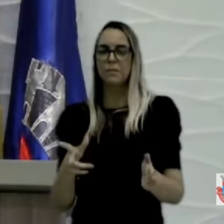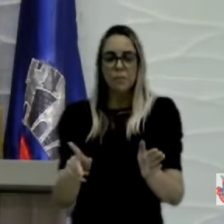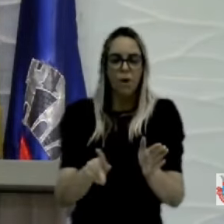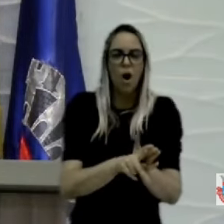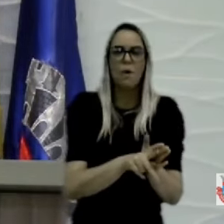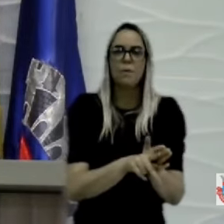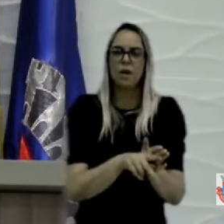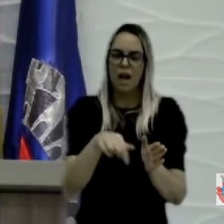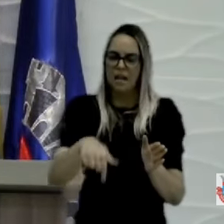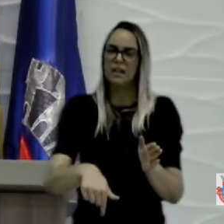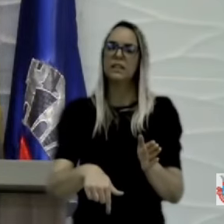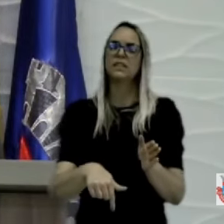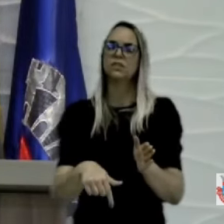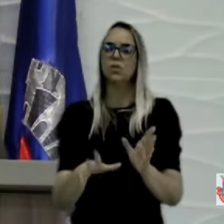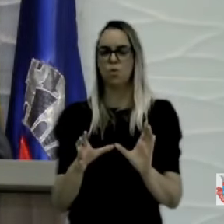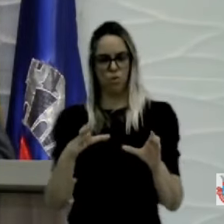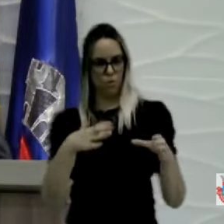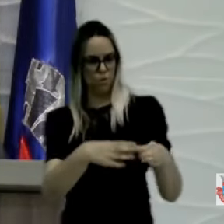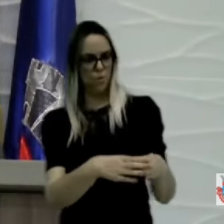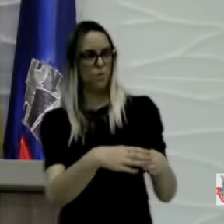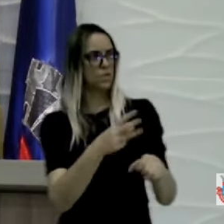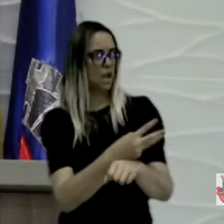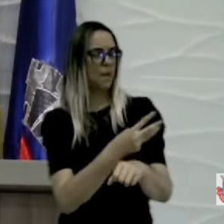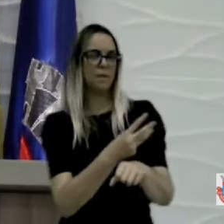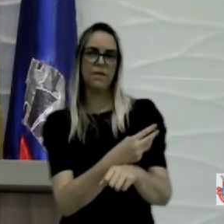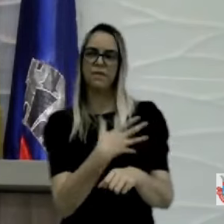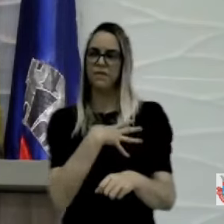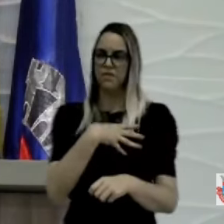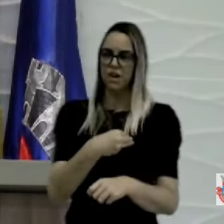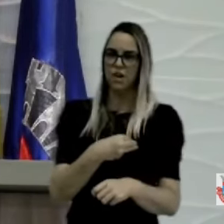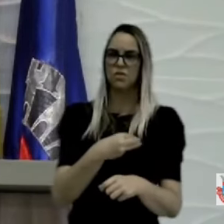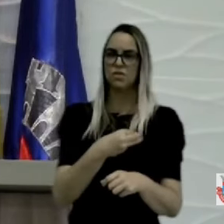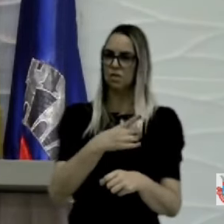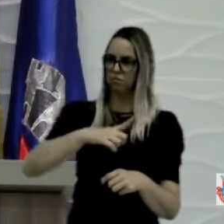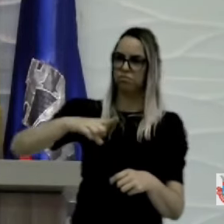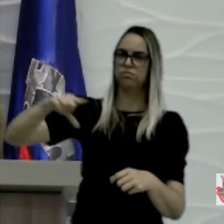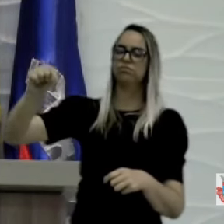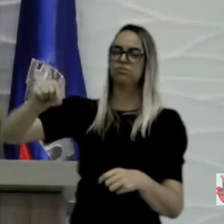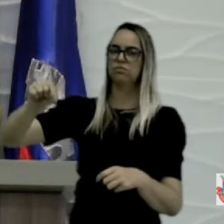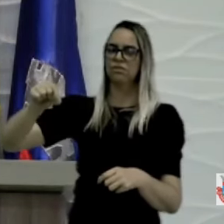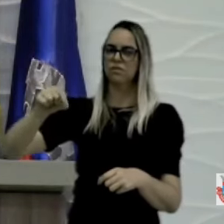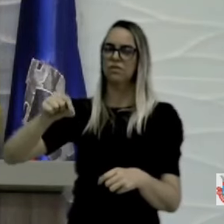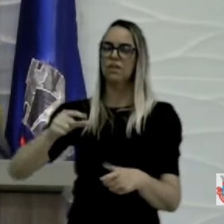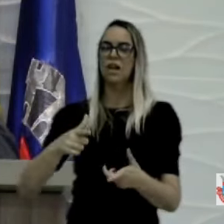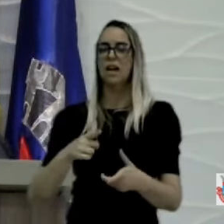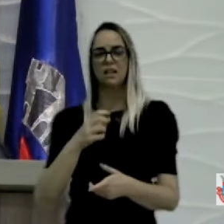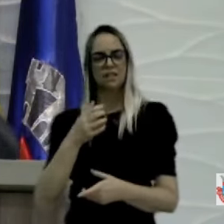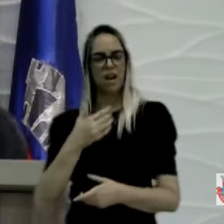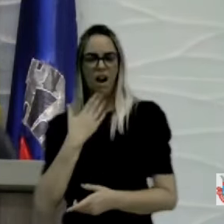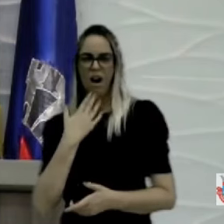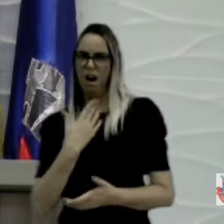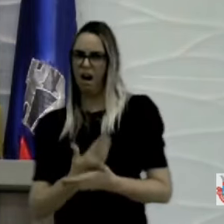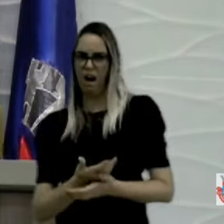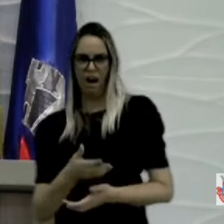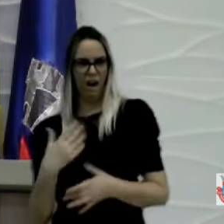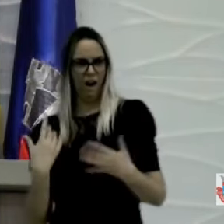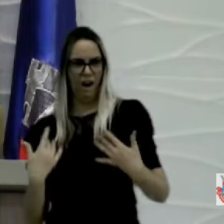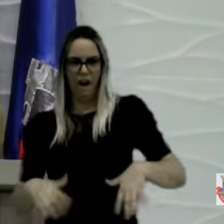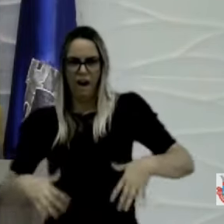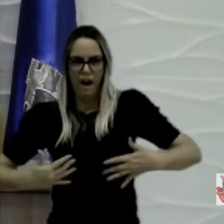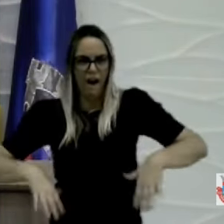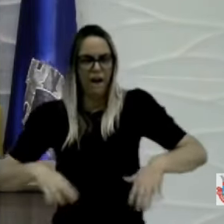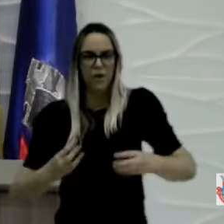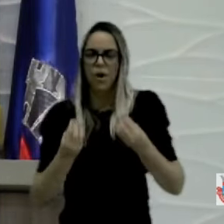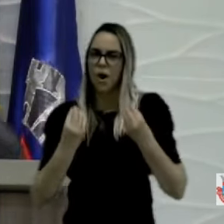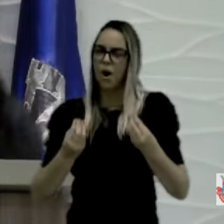nosso município, tem um grupo de WhatsApp de filhos ausentes de São Bento do Nuno, indignados com essa situação, causando um transtorno a